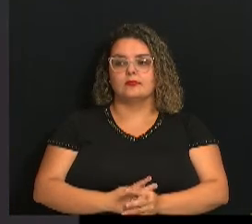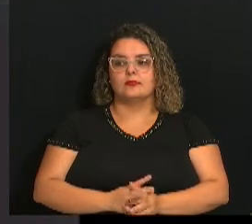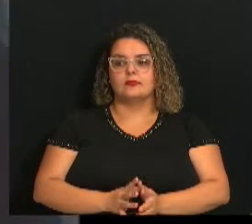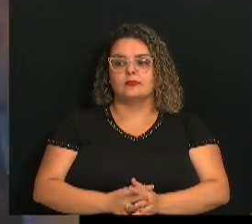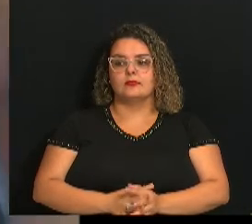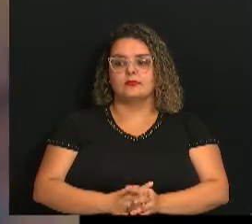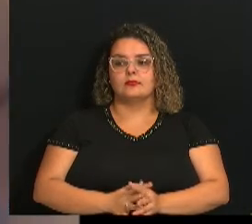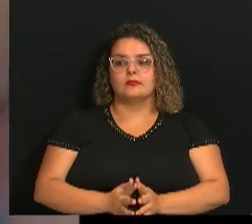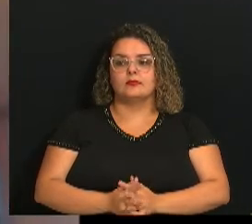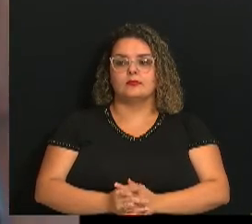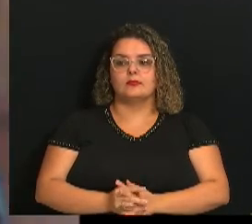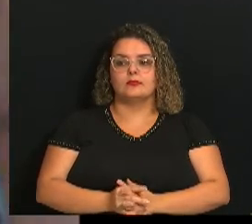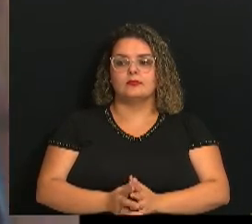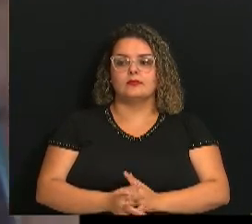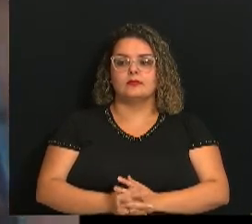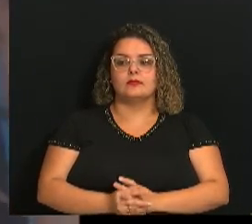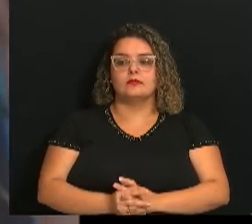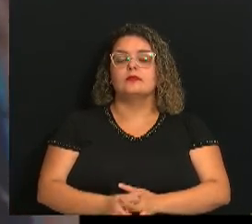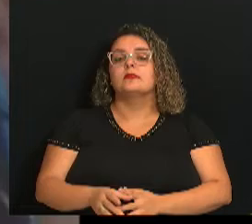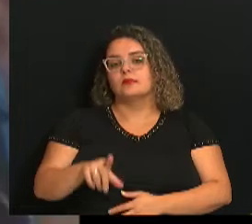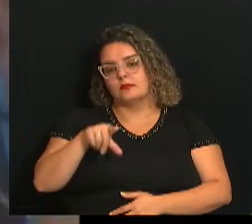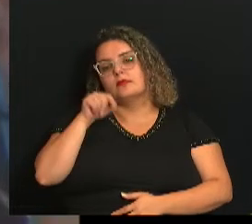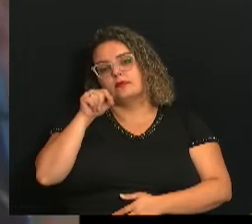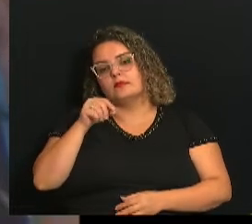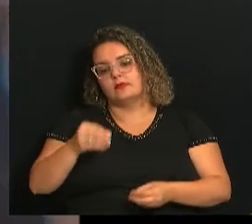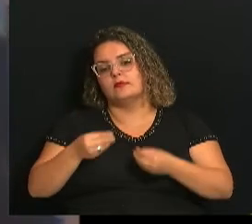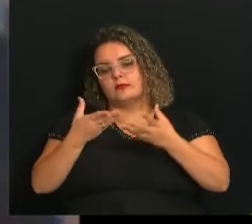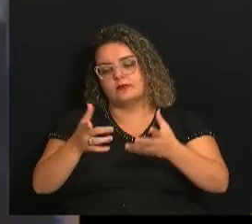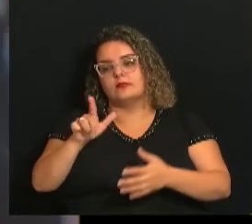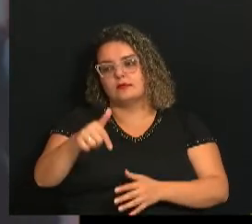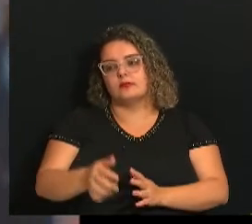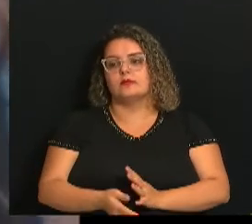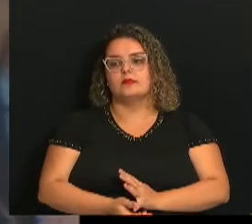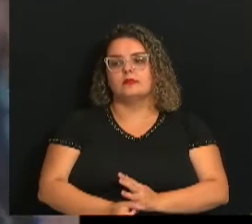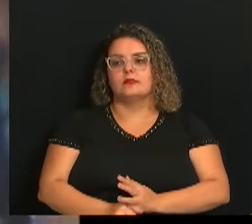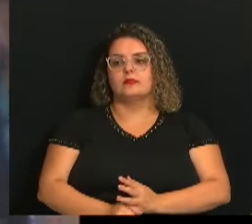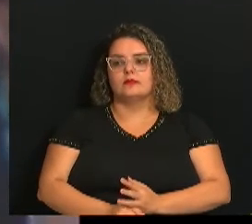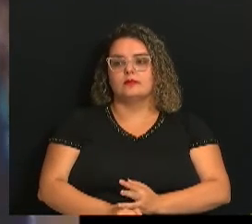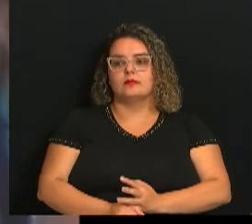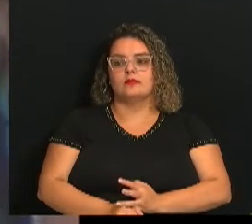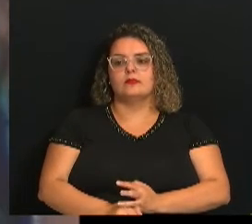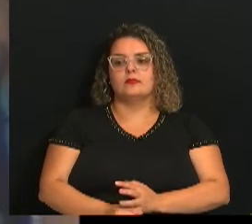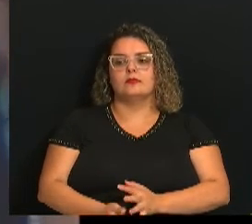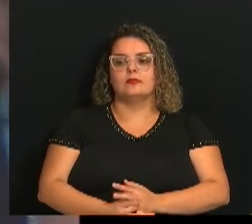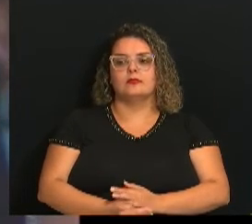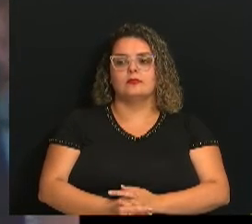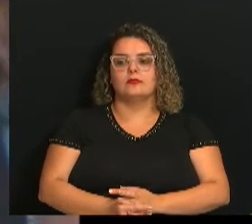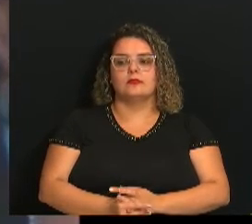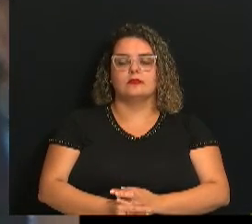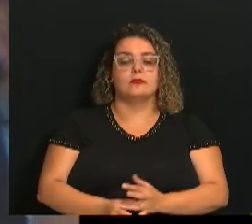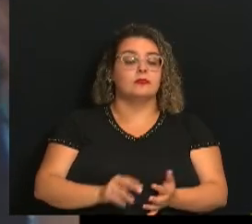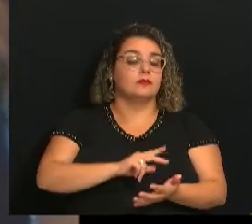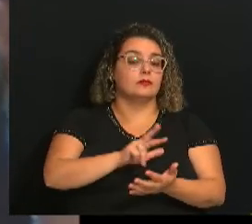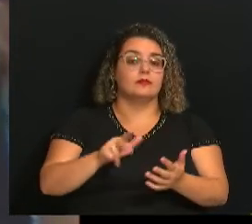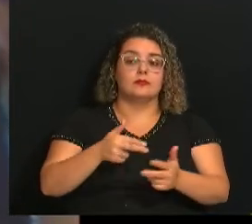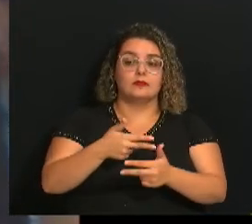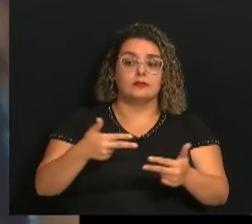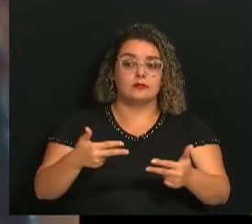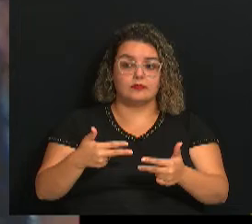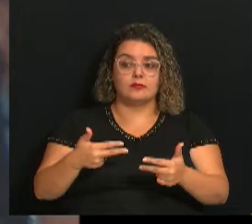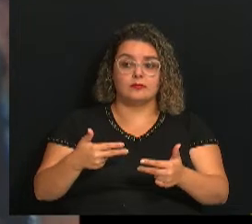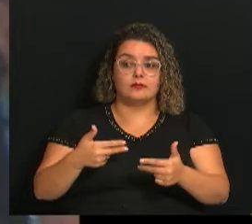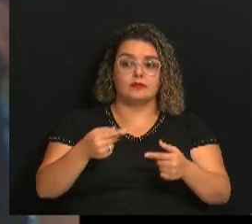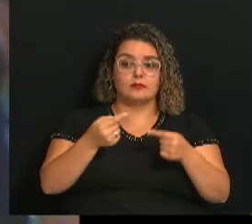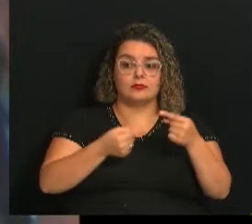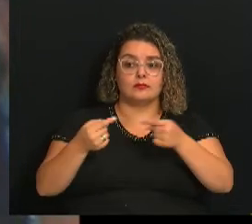Guida, eu prefiro te entregar depois, tá? Porque, enfim, tem várias coisas acumuladas aí dos últimos debates